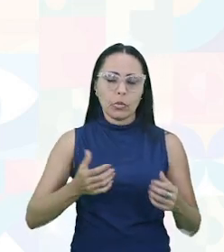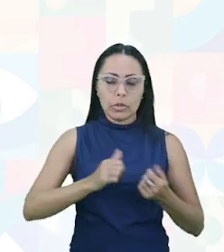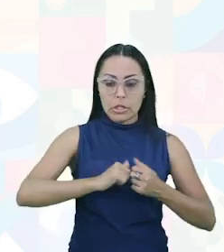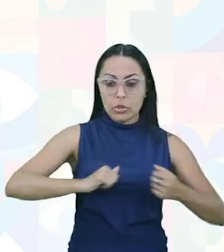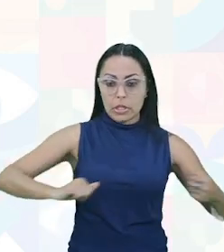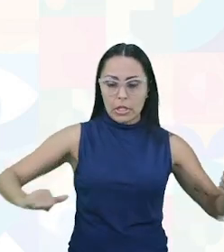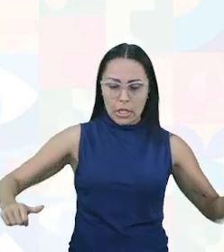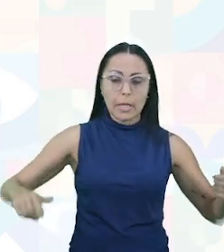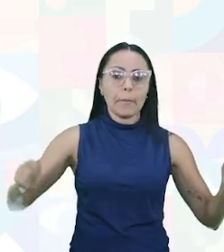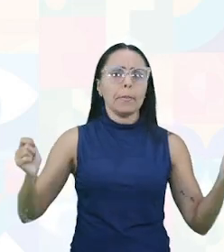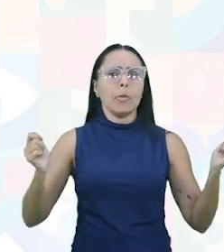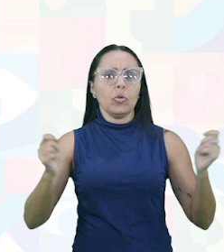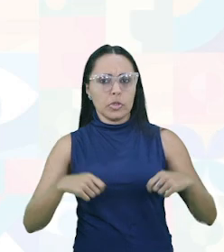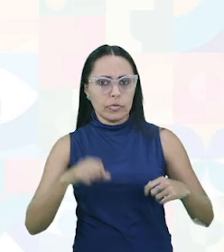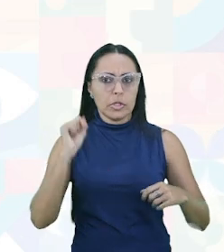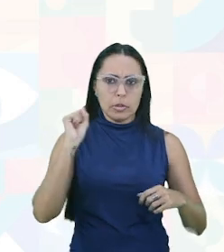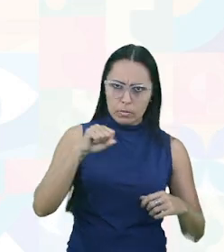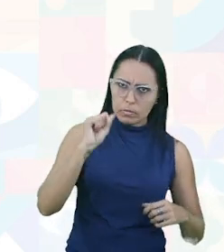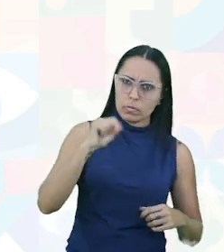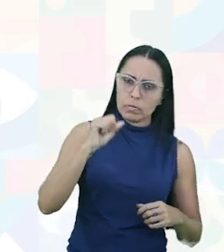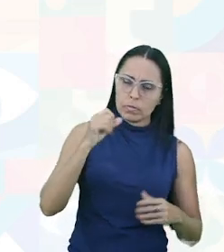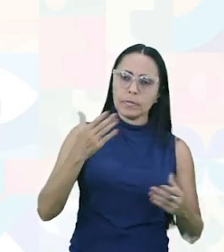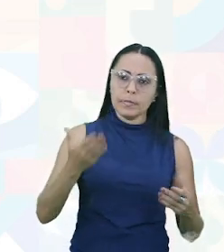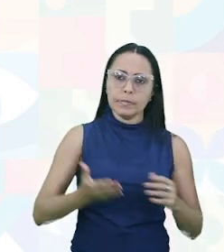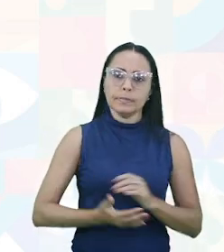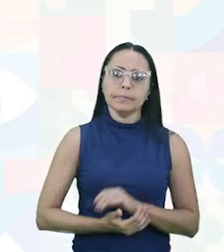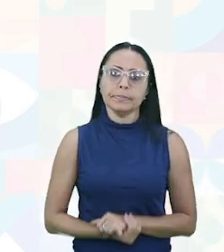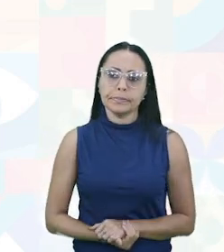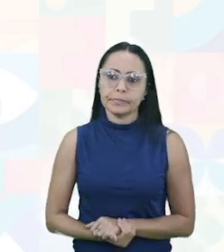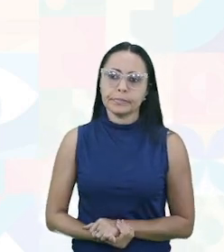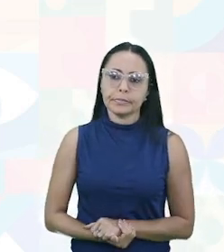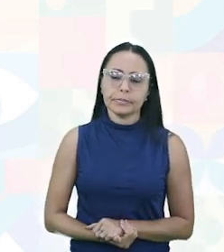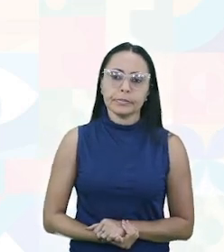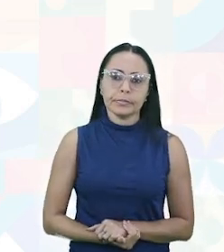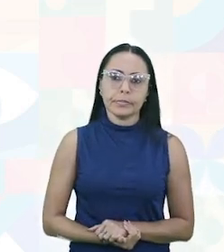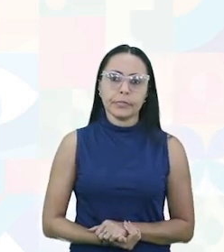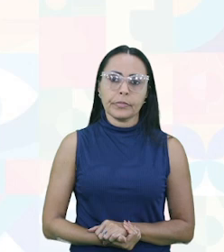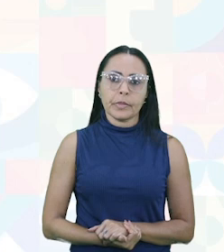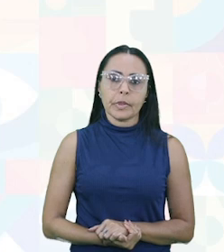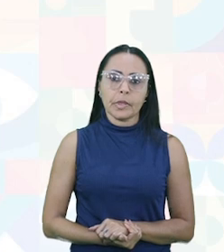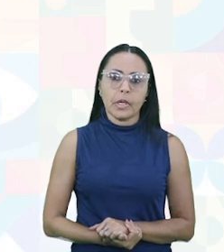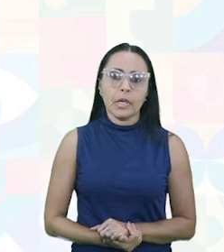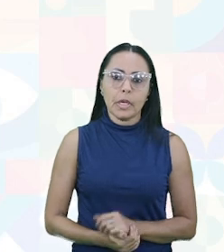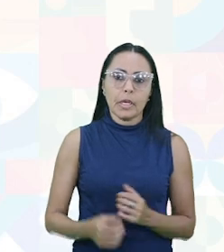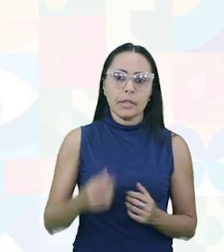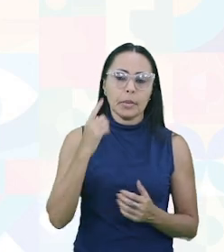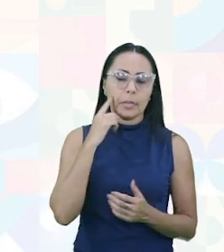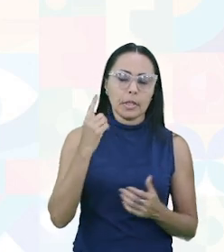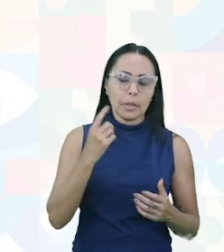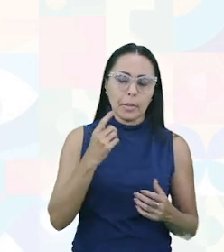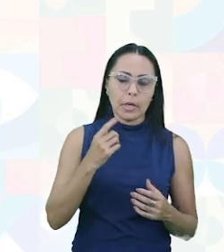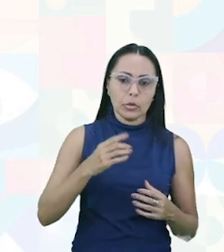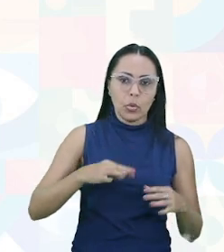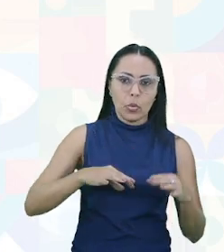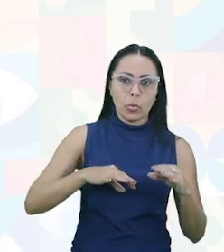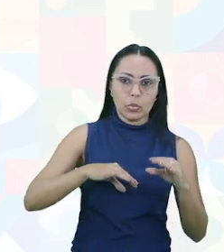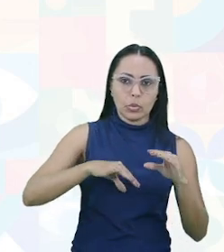é possível Sim. estampar um tecido longuíssimo, inclusive estampar rolos de tecido.